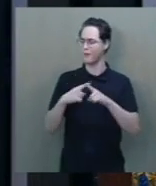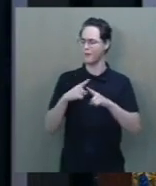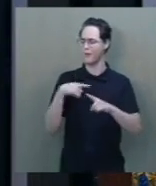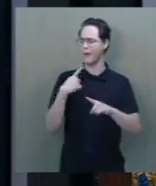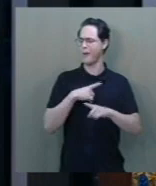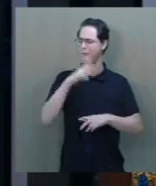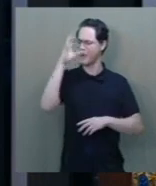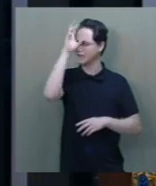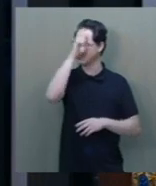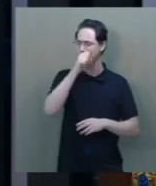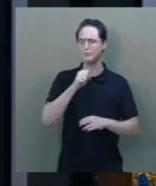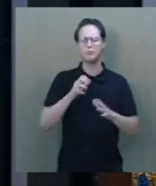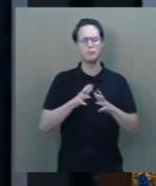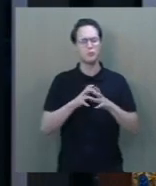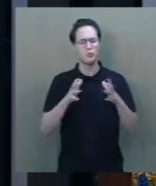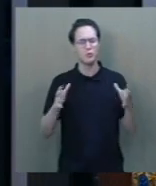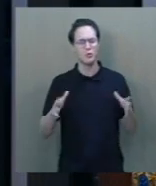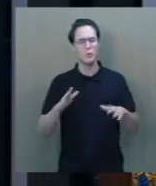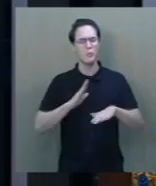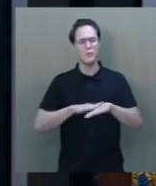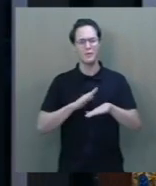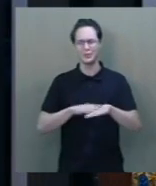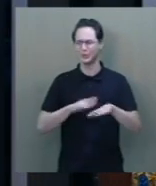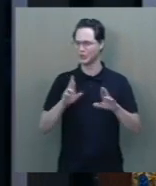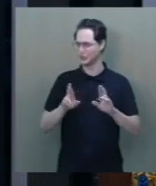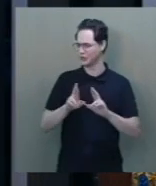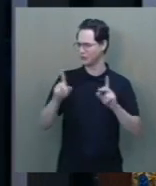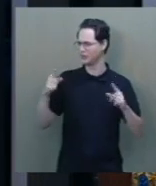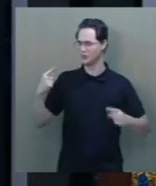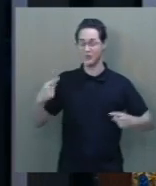nesses momentos das grandes diferenças.